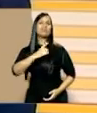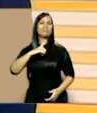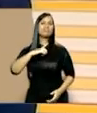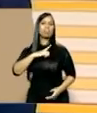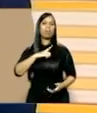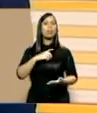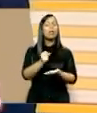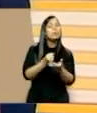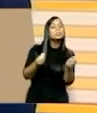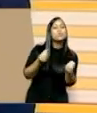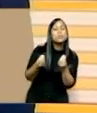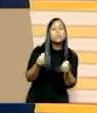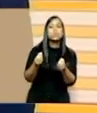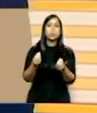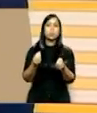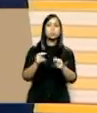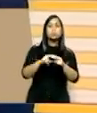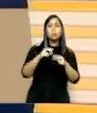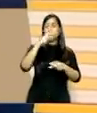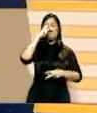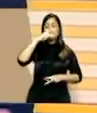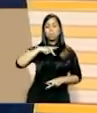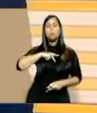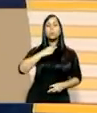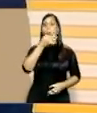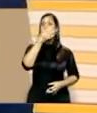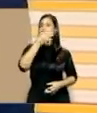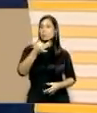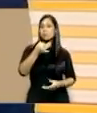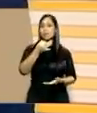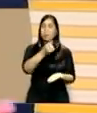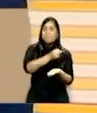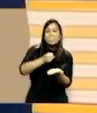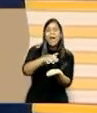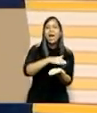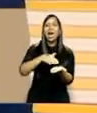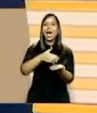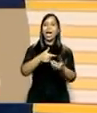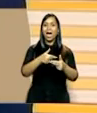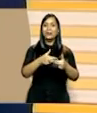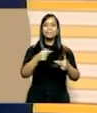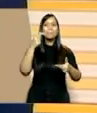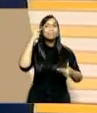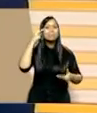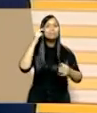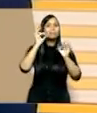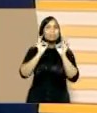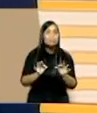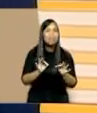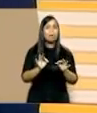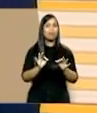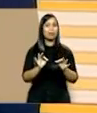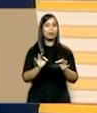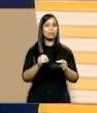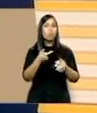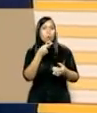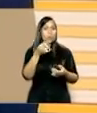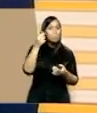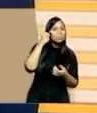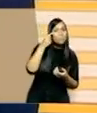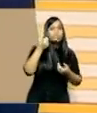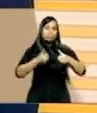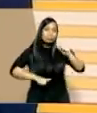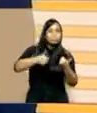está embasada meramente em crenças e não em fundamentos lógicos, num pensamento crítico. Então é o momento de